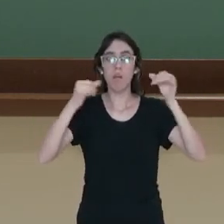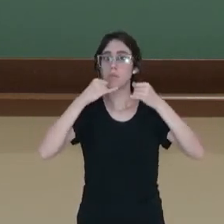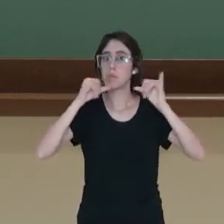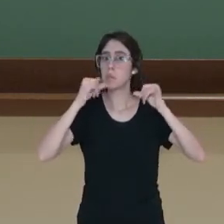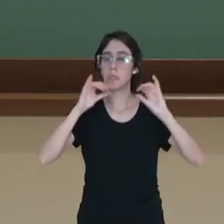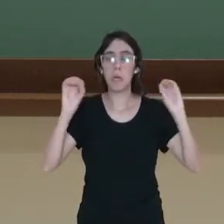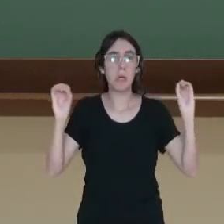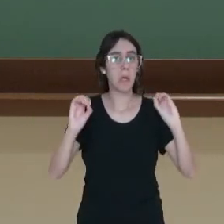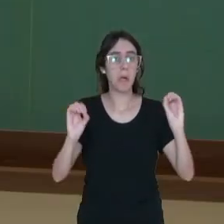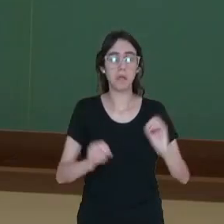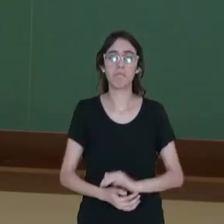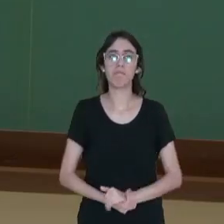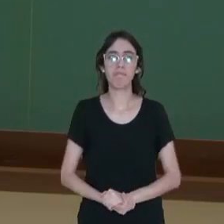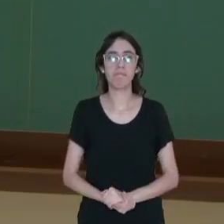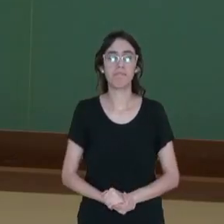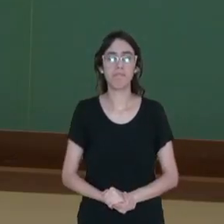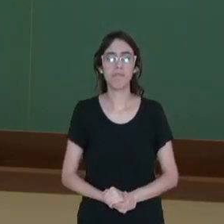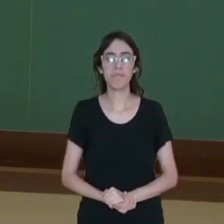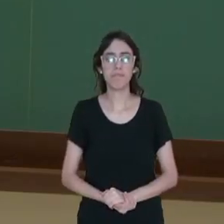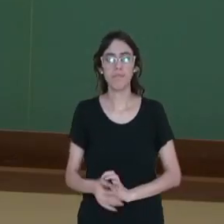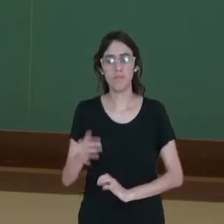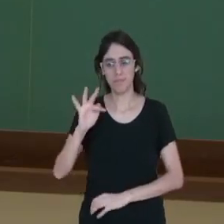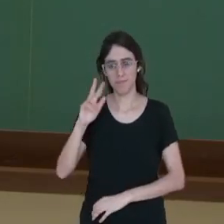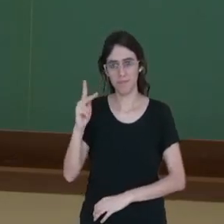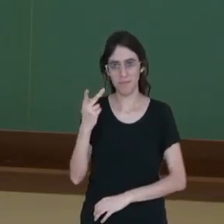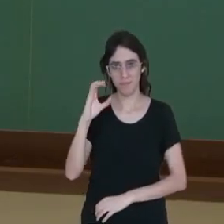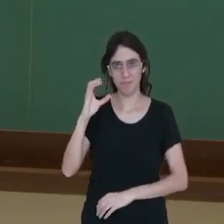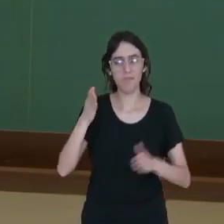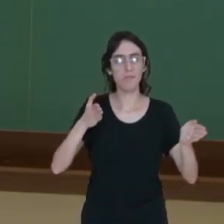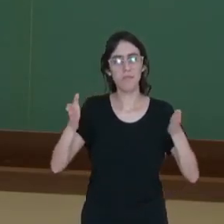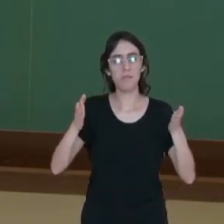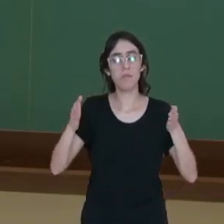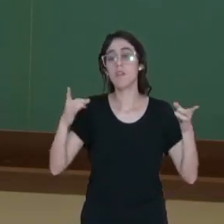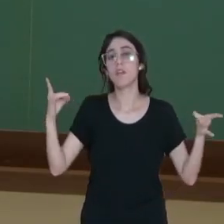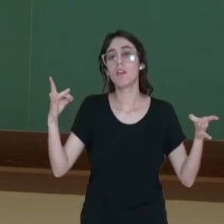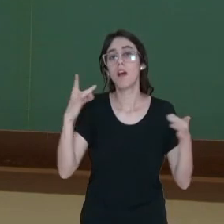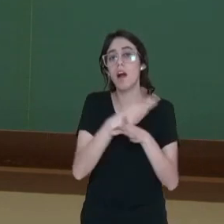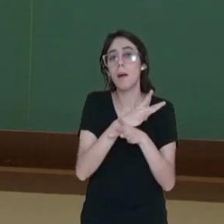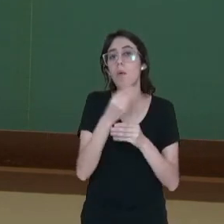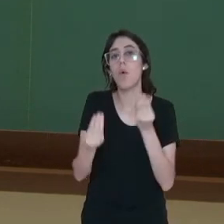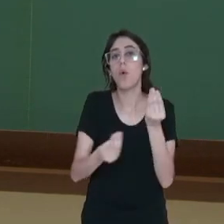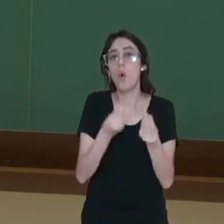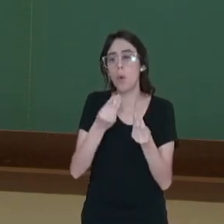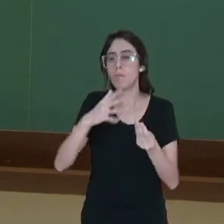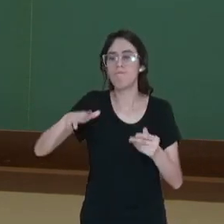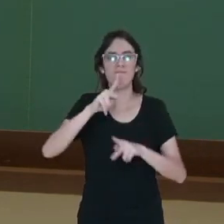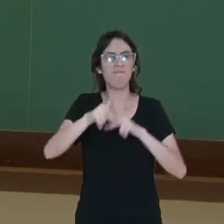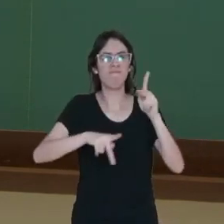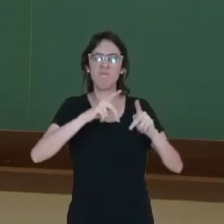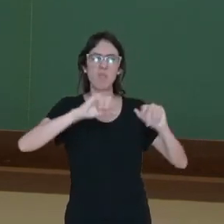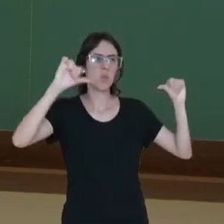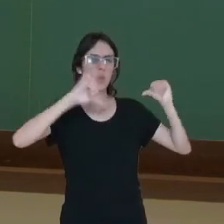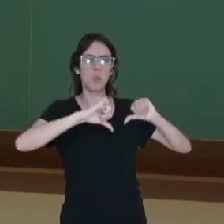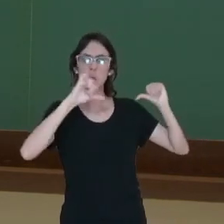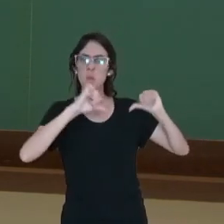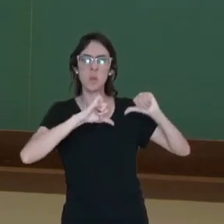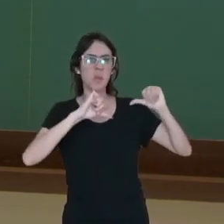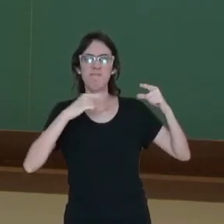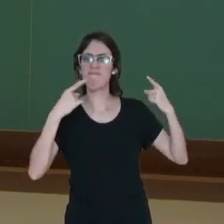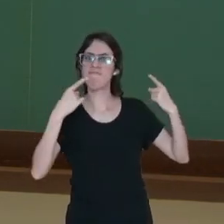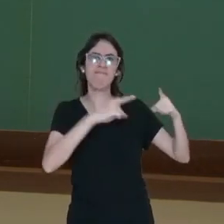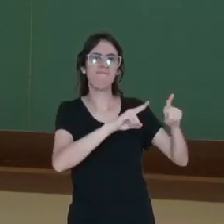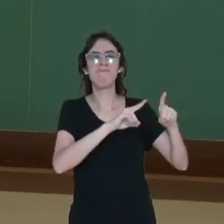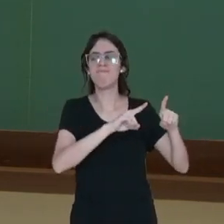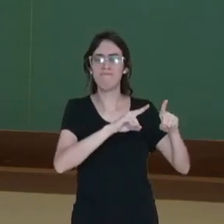eletricidade. O governo Fernando Henrique Cardoso terminou com reprovação popular maior do que a